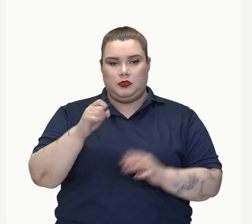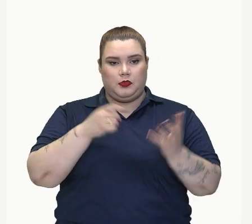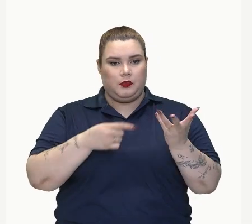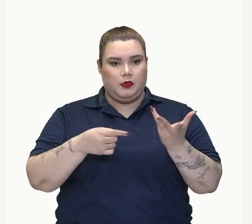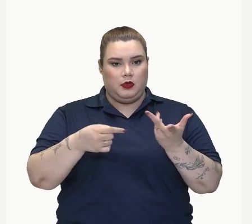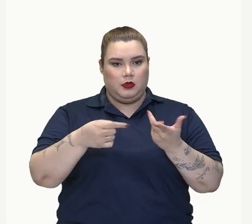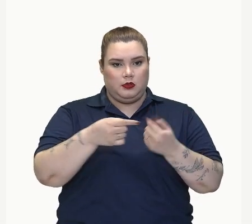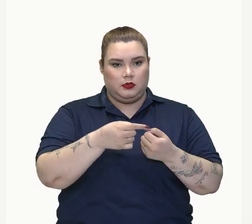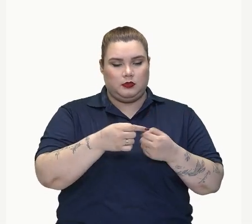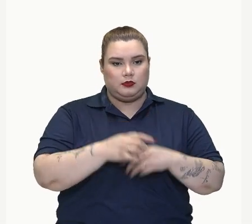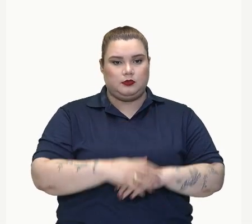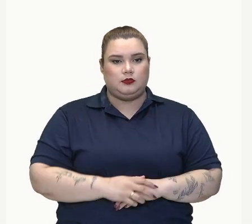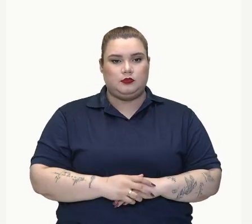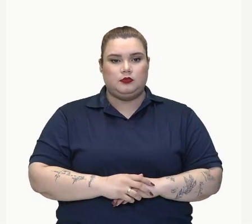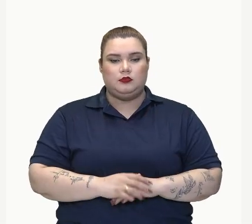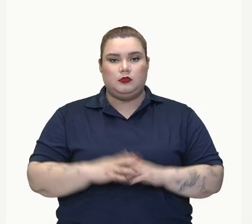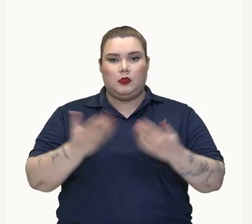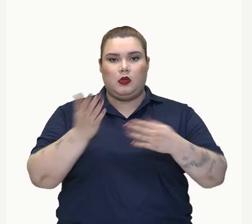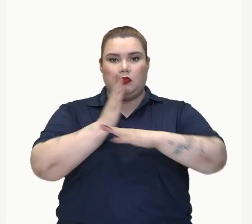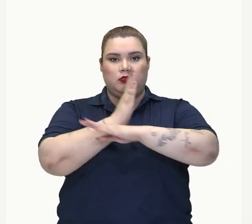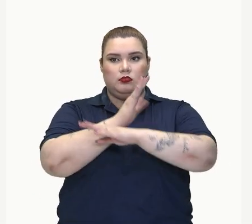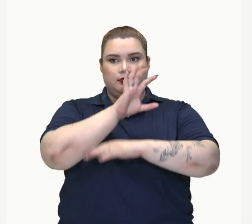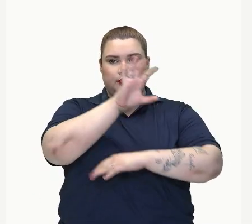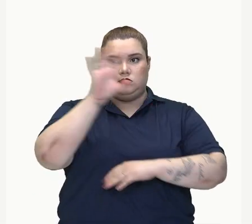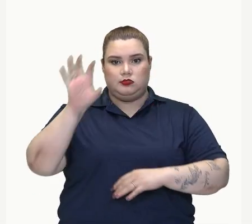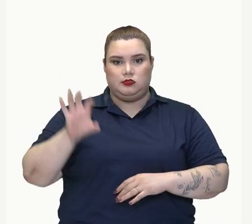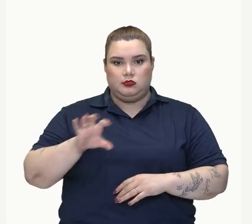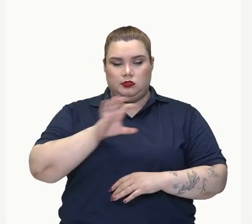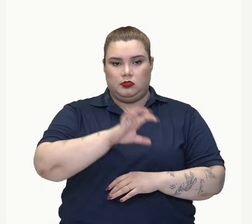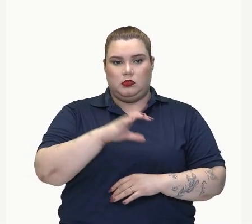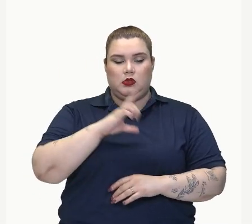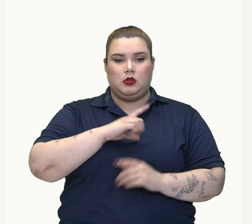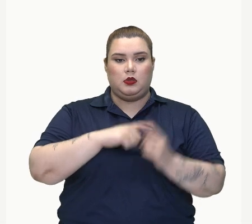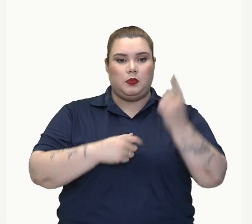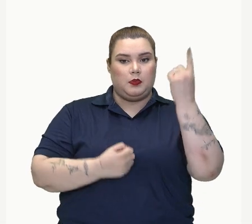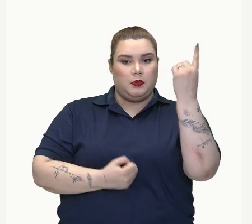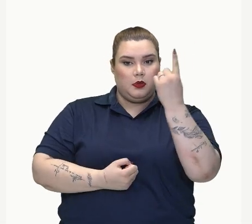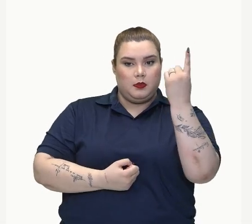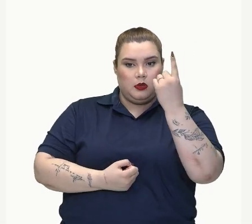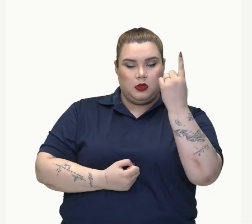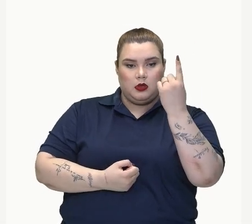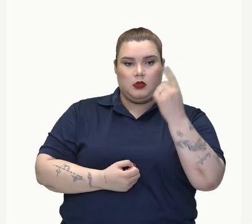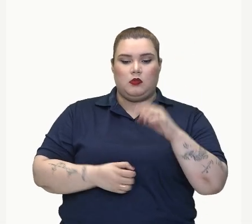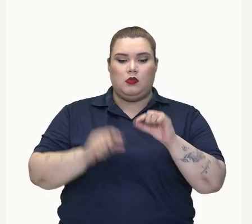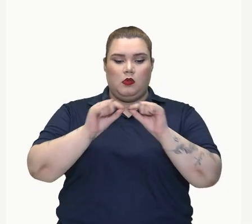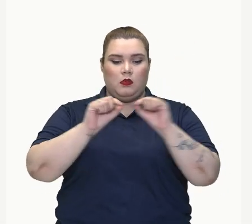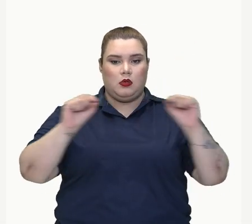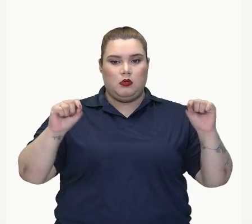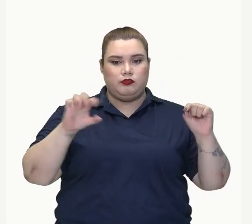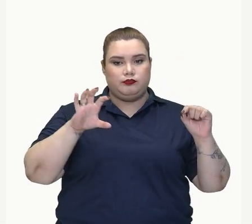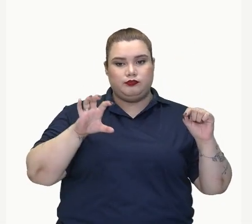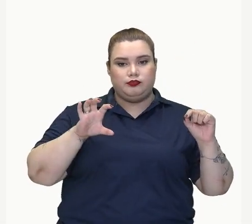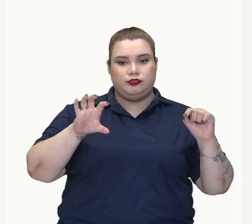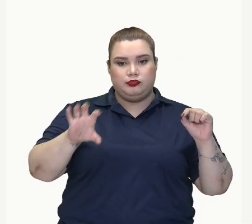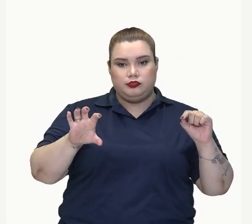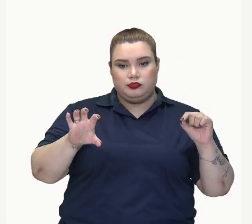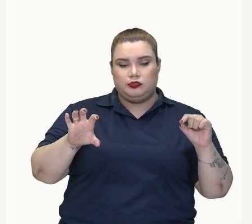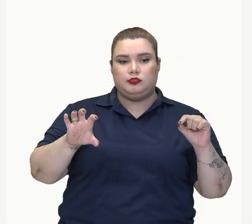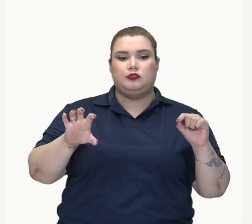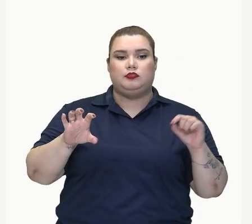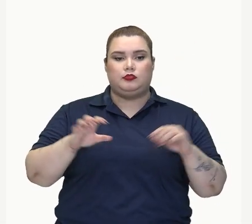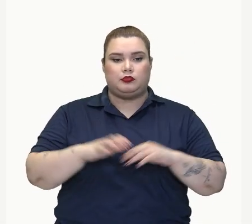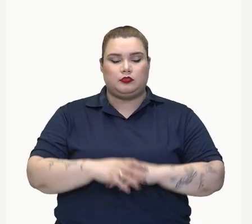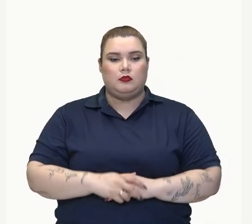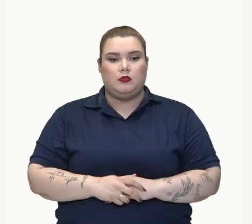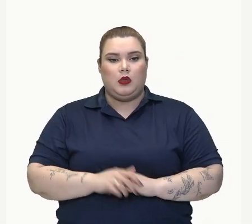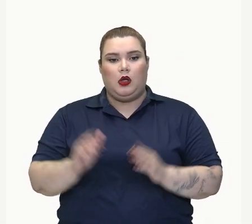no primeiro quadrante, outras estarão sobre o eixo, não é?